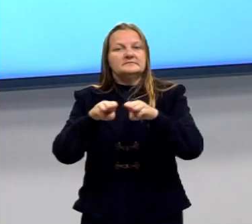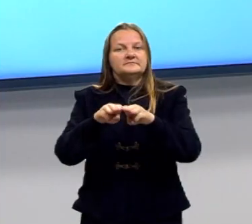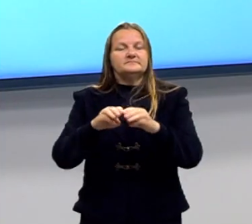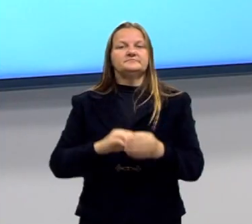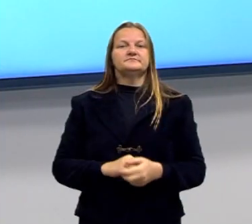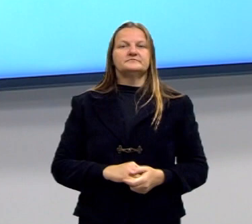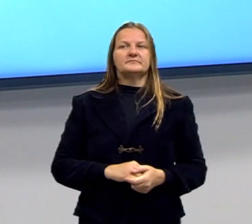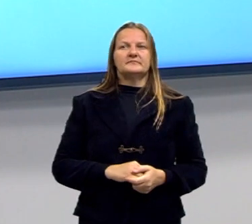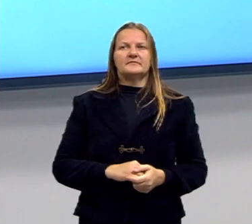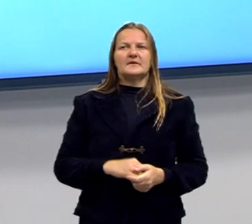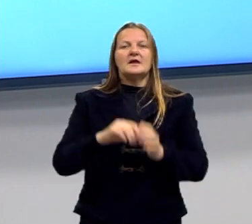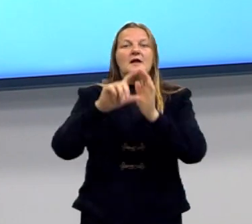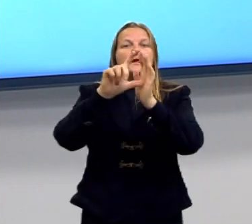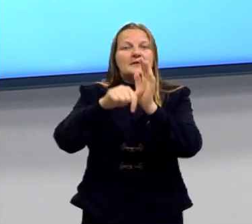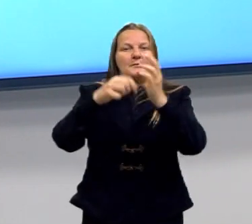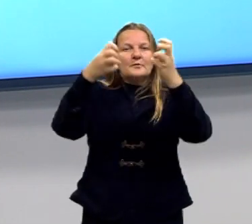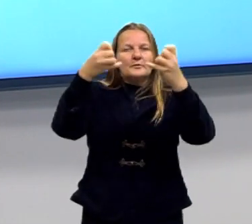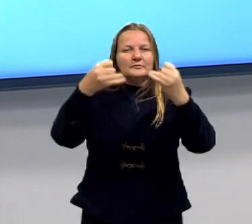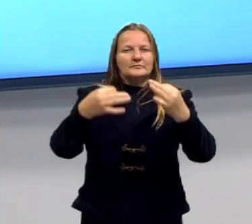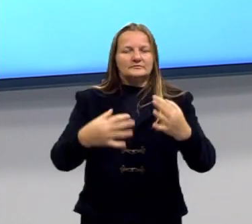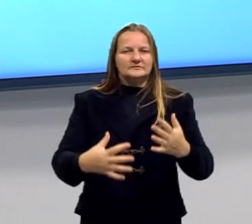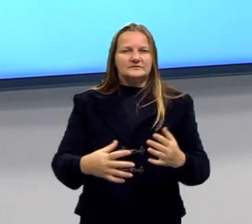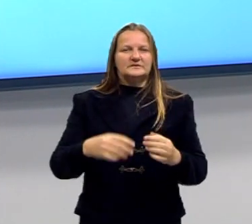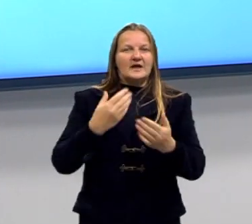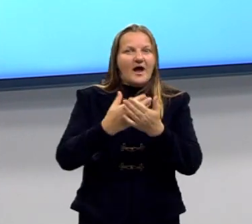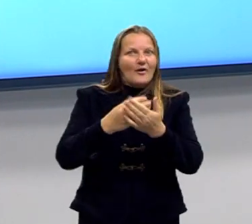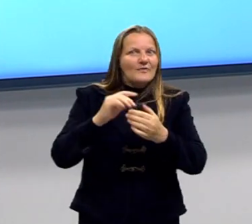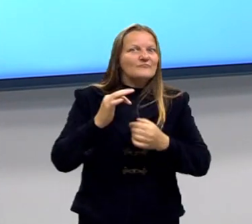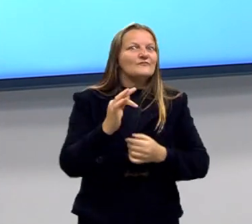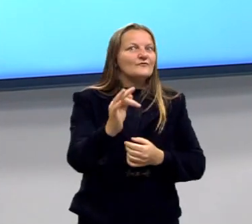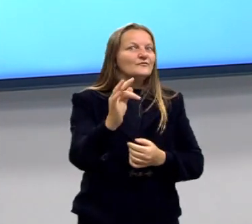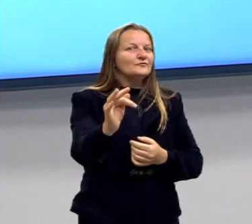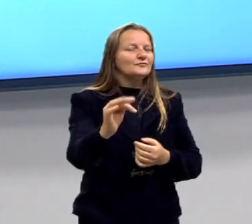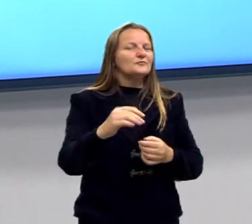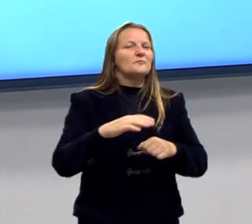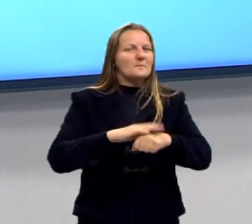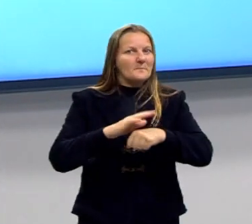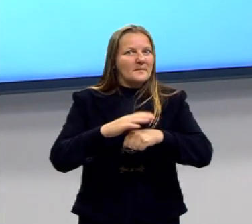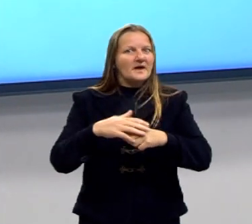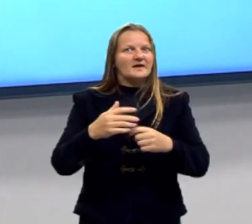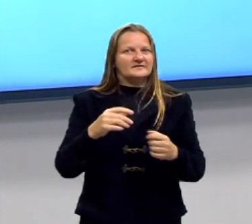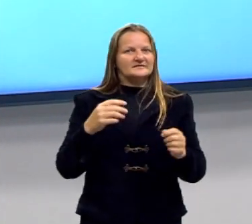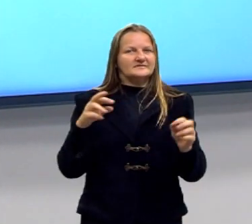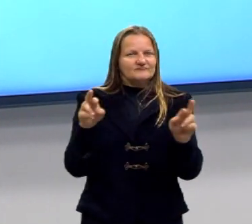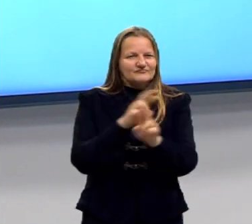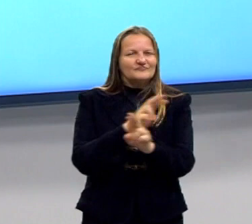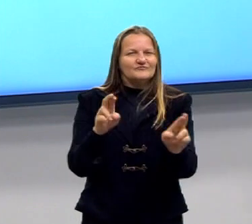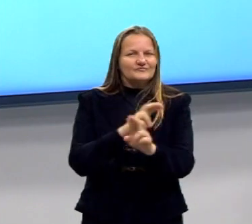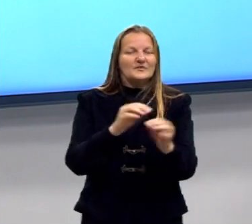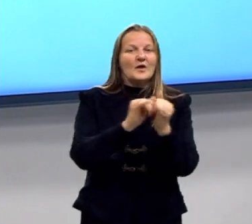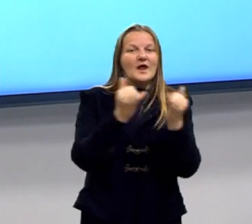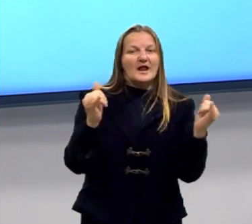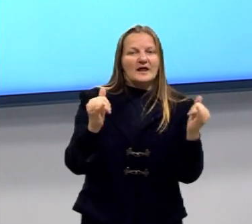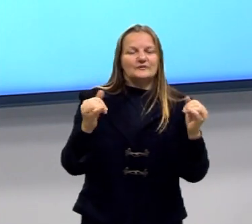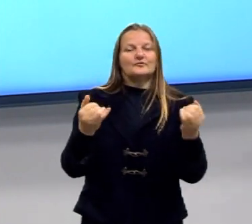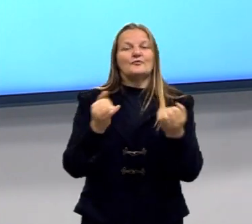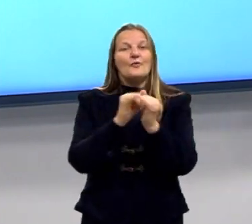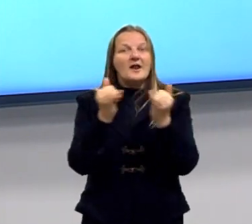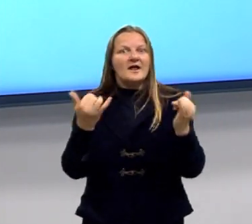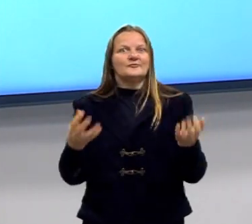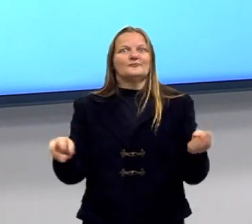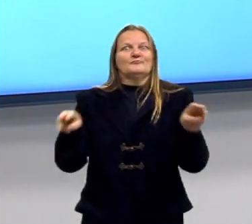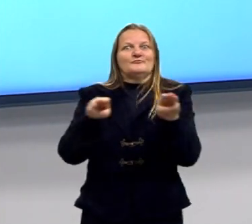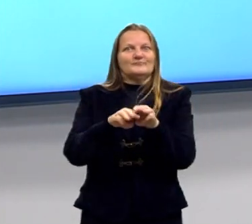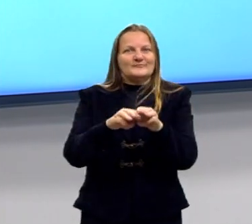que logo em seguida né Mas as nossas próximas aulas a gente vai ver que vai estar bem relacionada com o eletromagnetismo